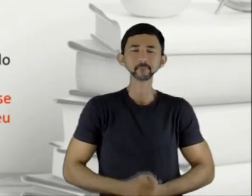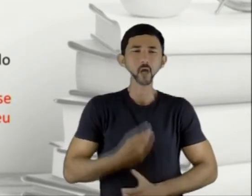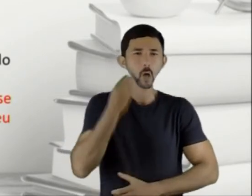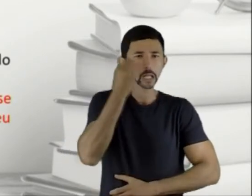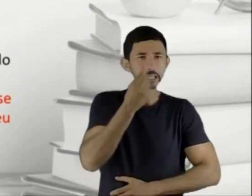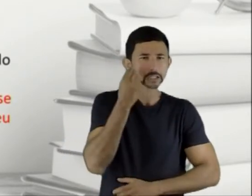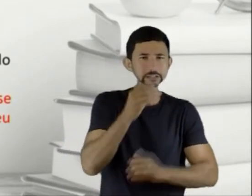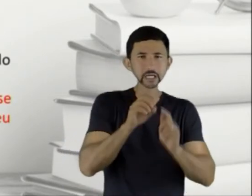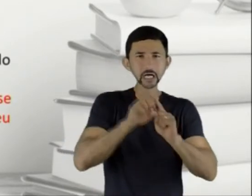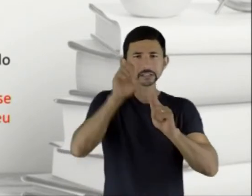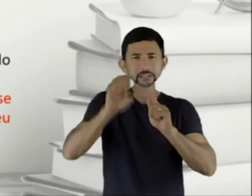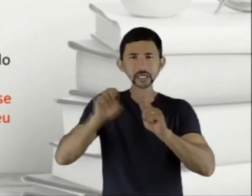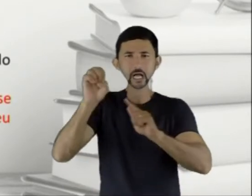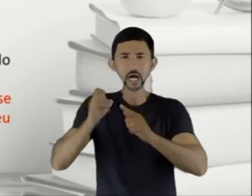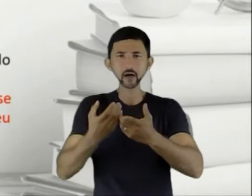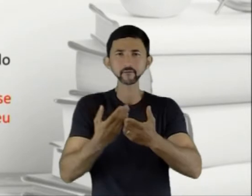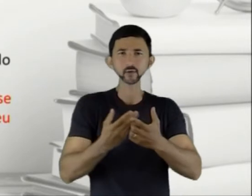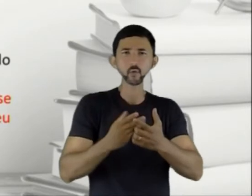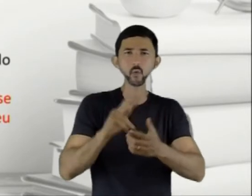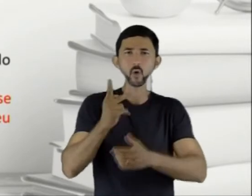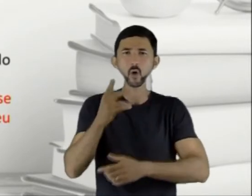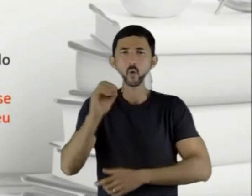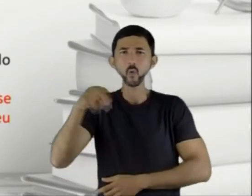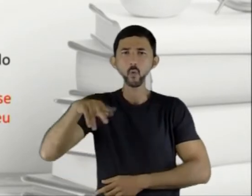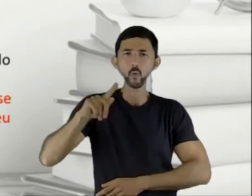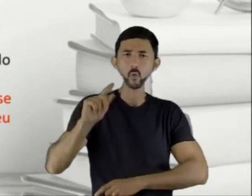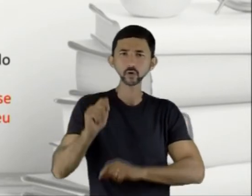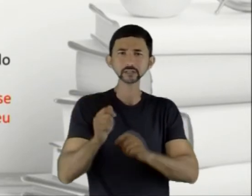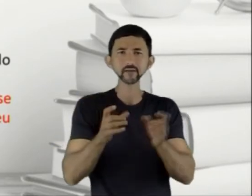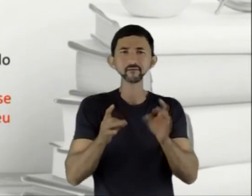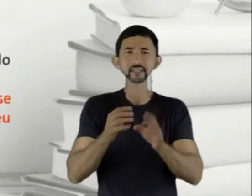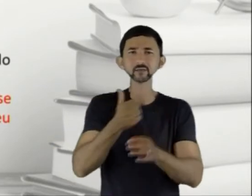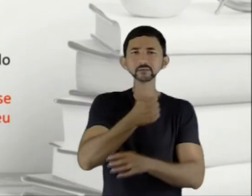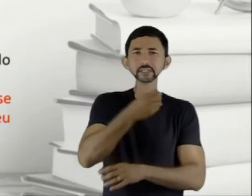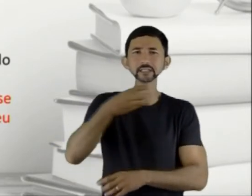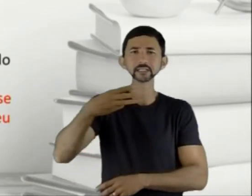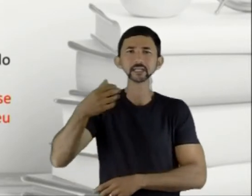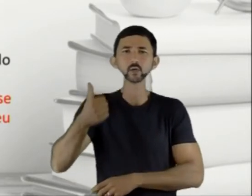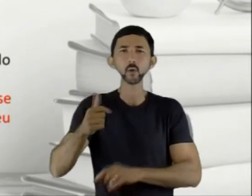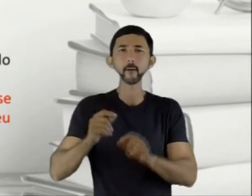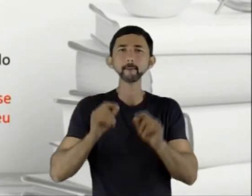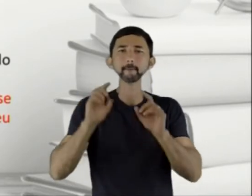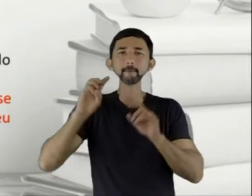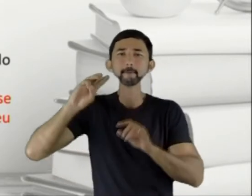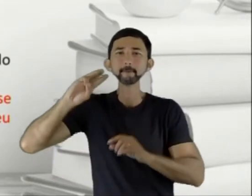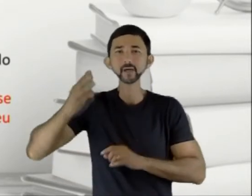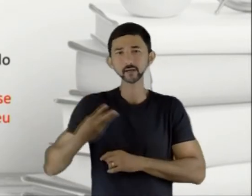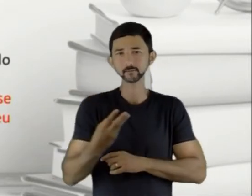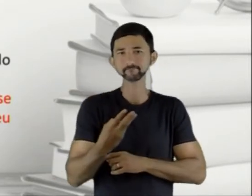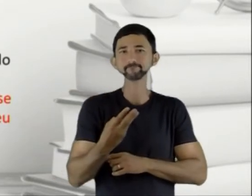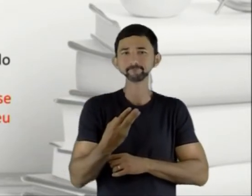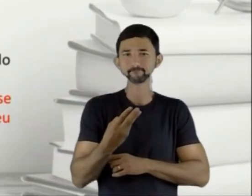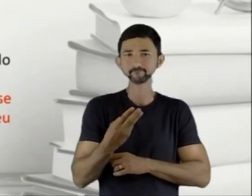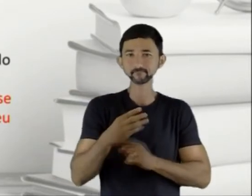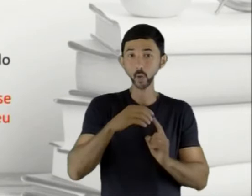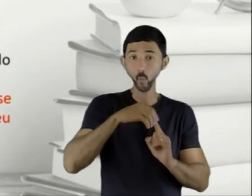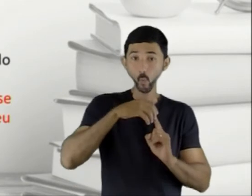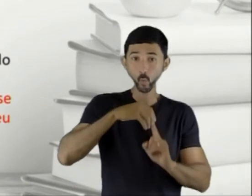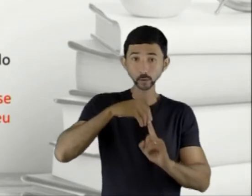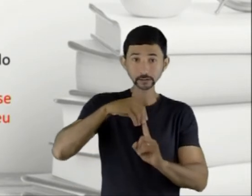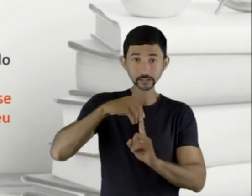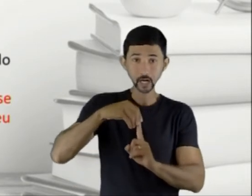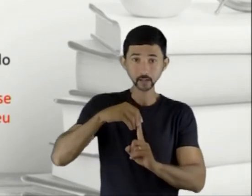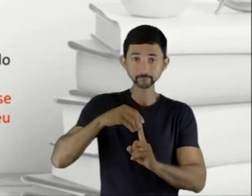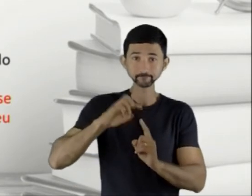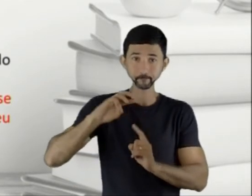Analisando o gráfico, a Honda vendeu 131 mil unidades. Como a gente falou, está em milhares de